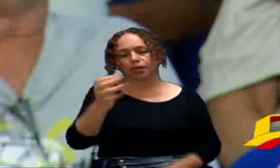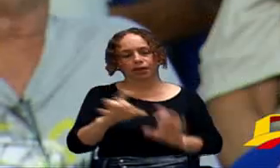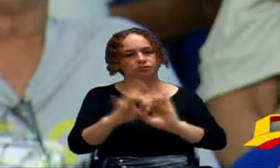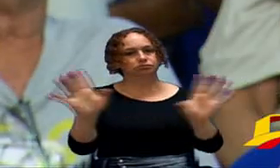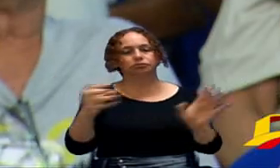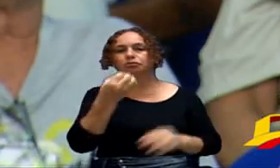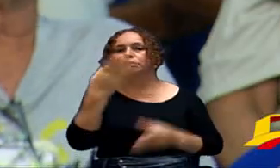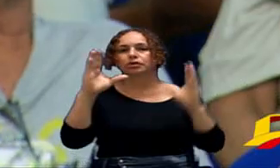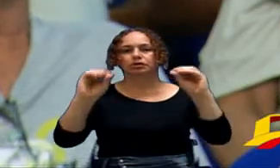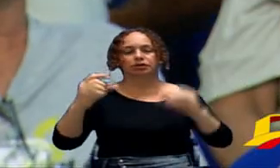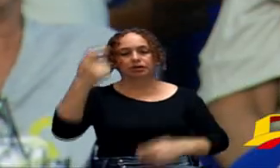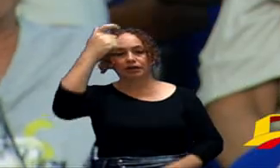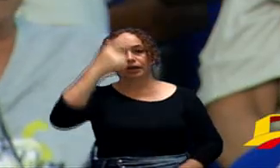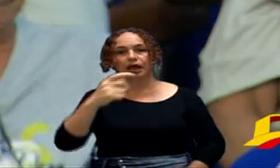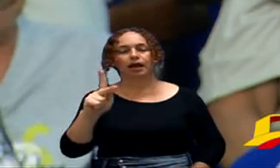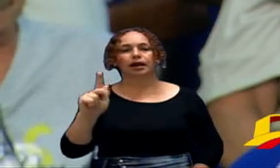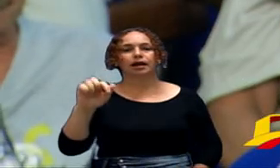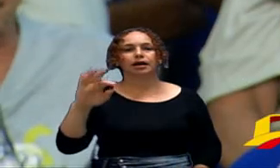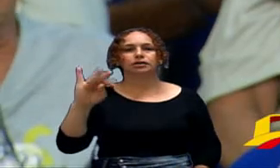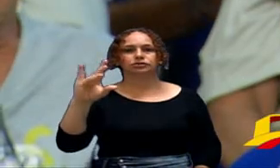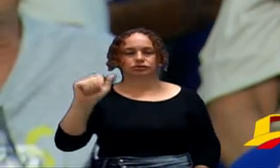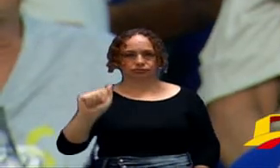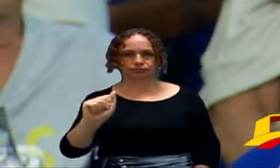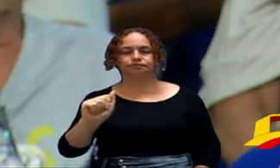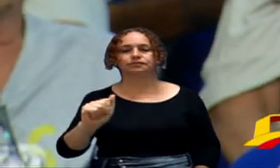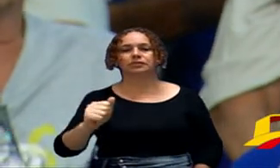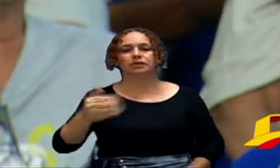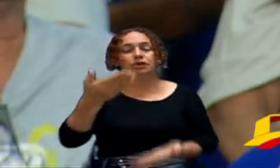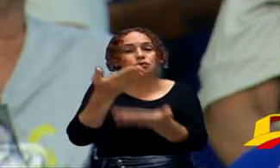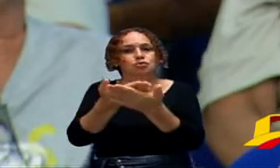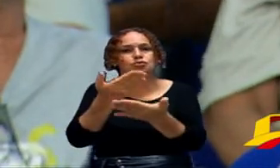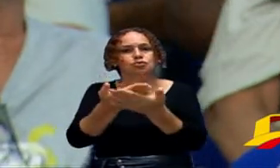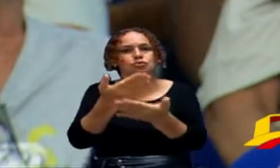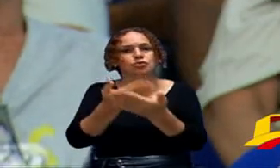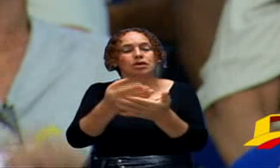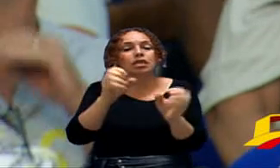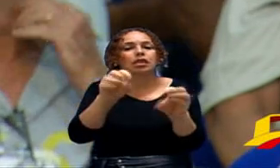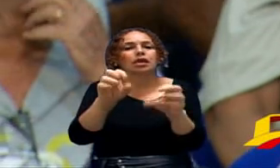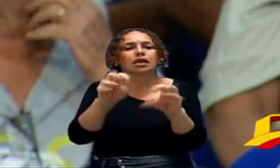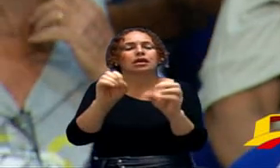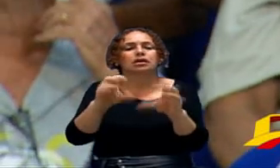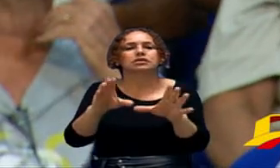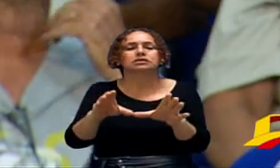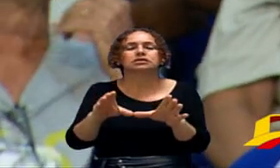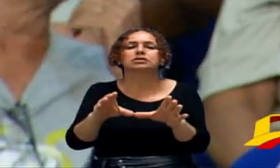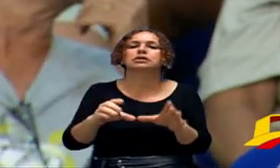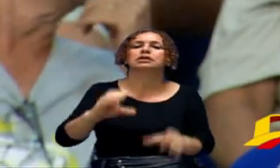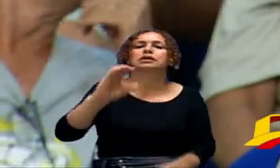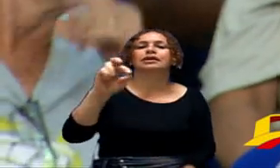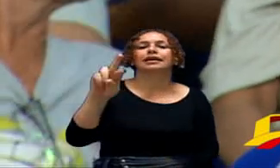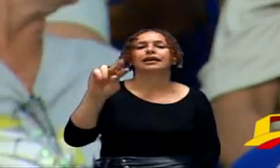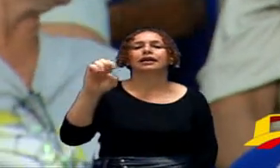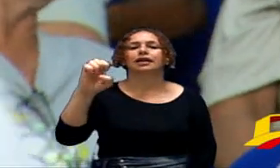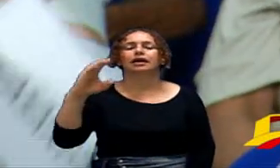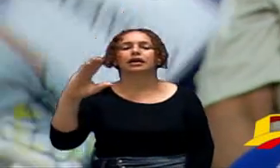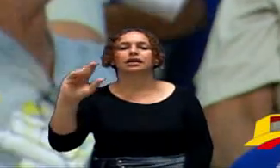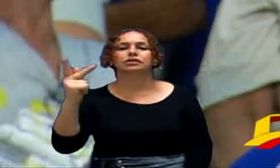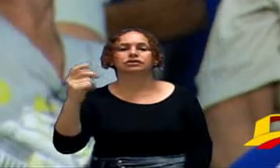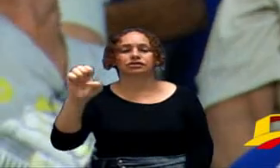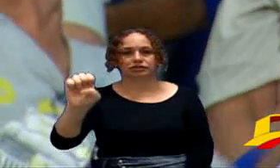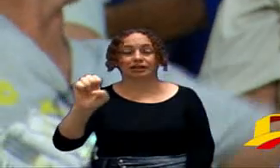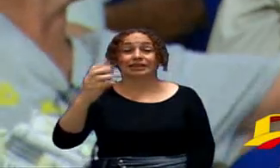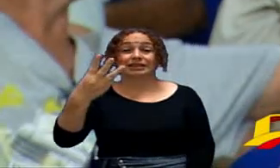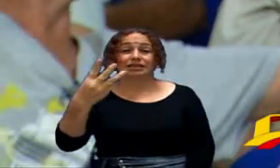Eu sou a Kátia, educadora, diretora de creche, 31 anos, trabalhei na prefeitura